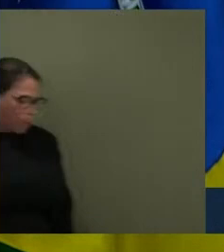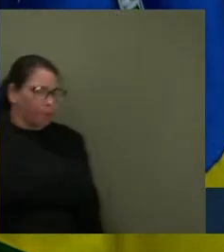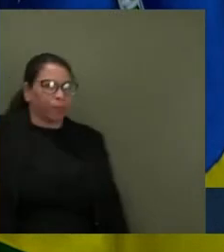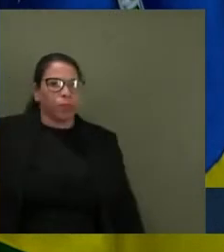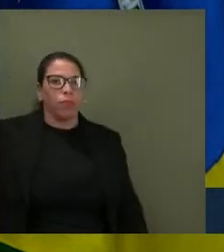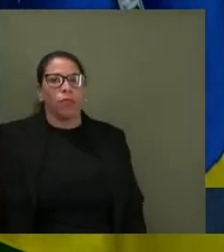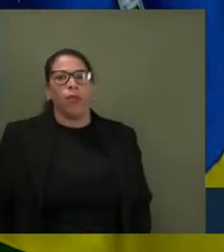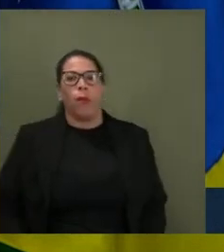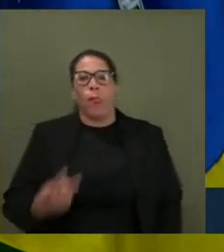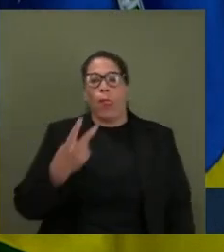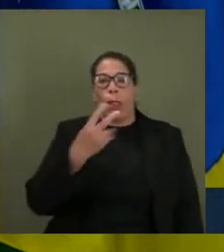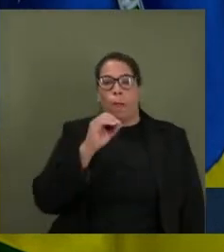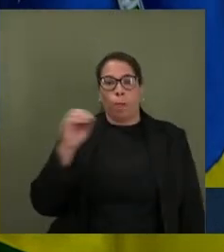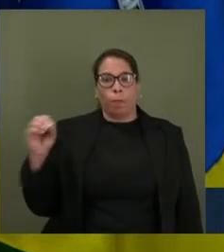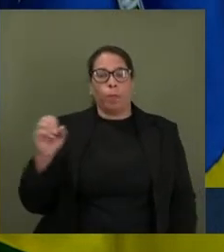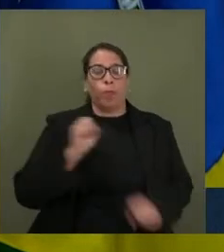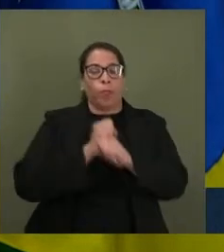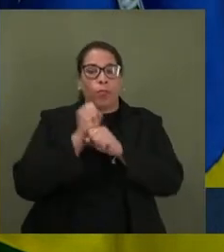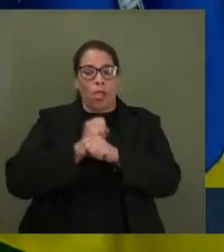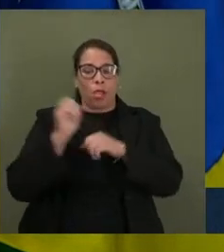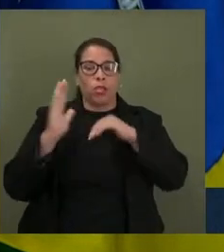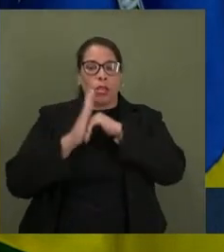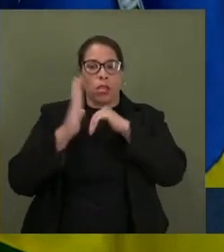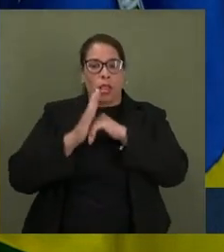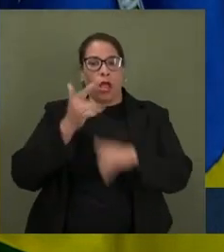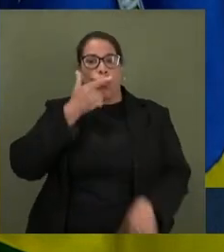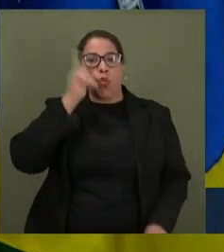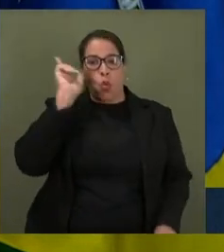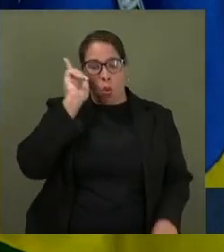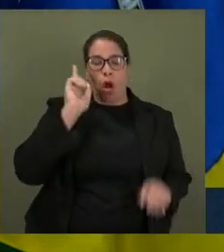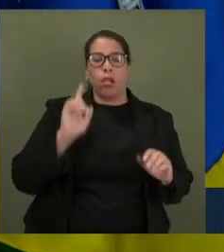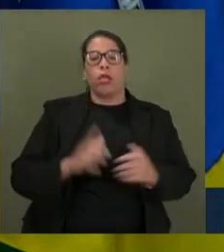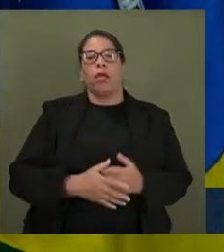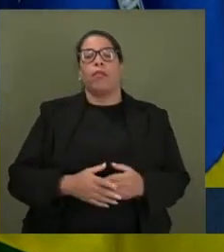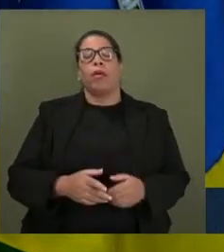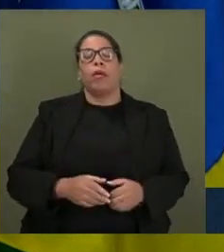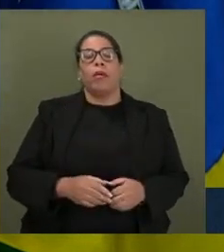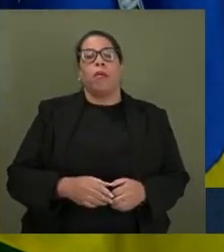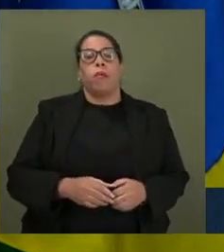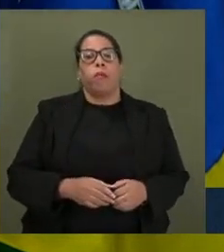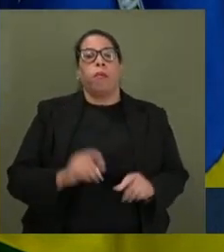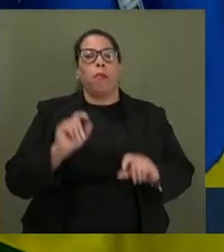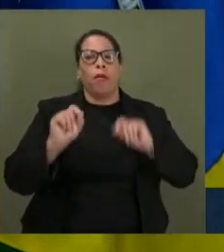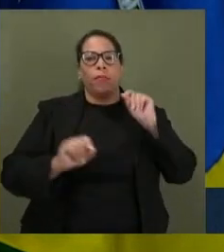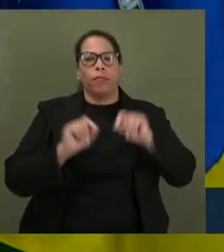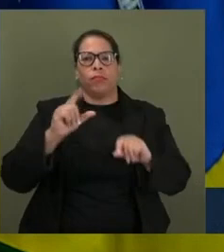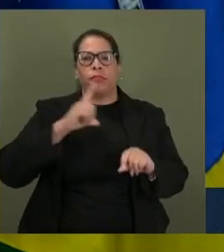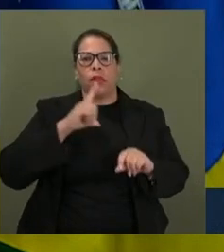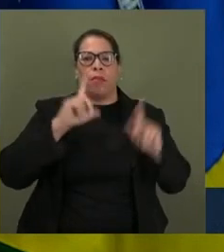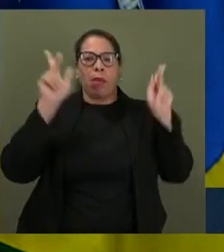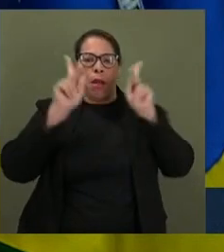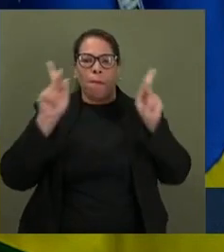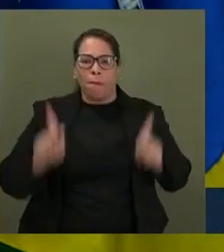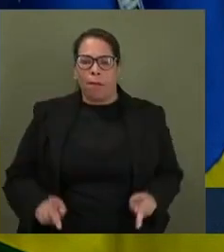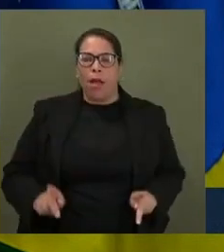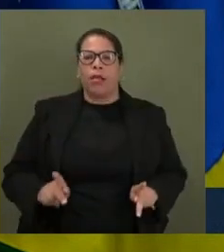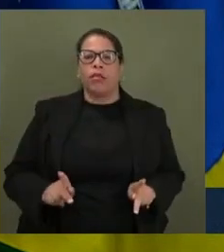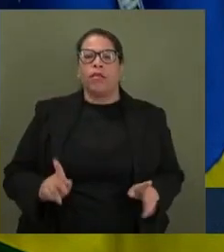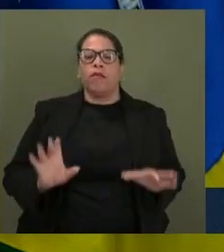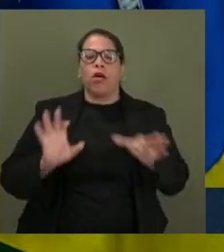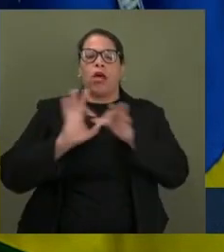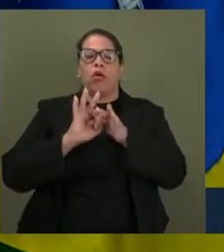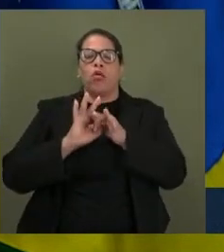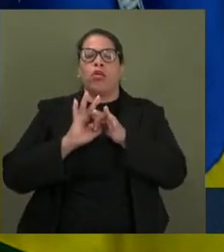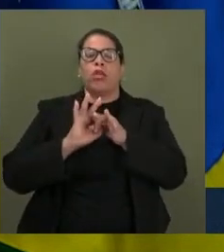200 anos, ontem, pode assumir a responsabilidade da liderança que o Brasil espera, para que façamos a pacificação e reconciliação